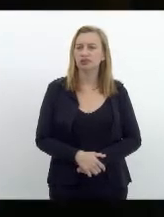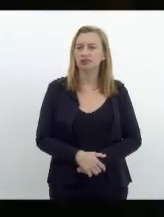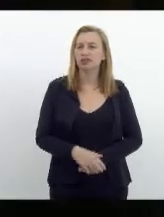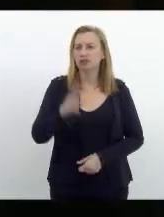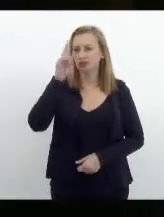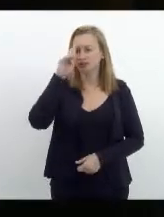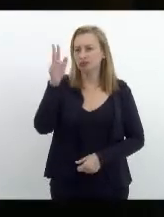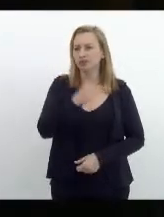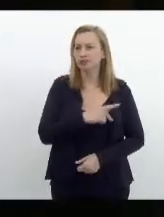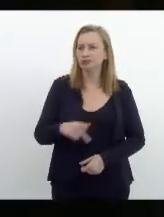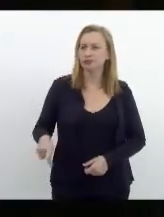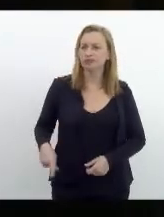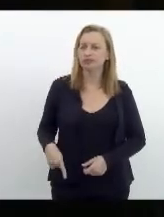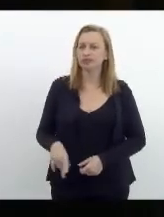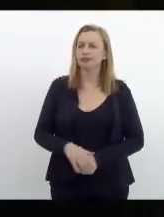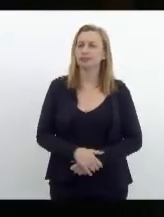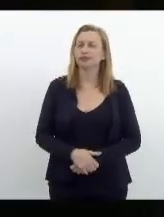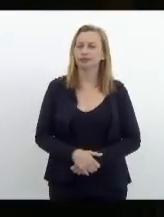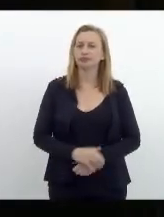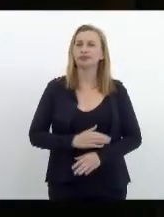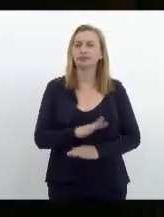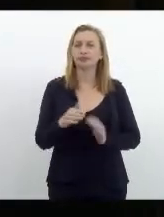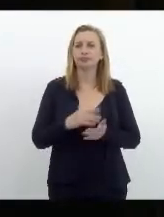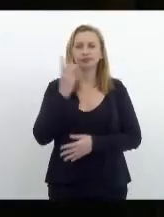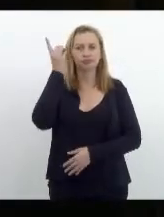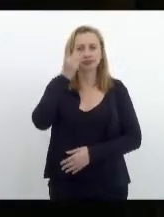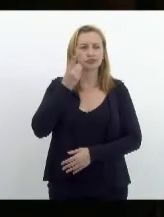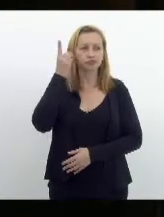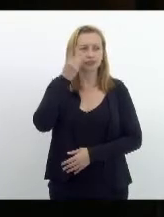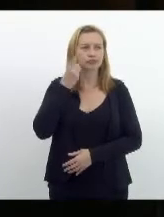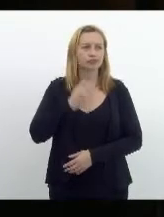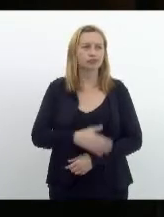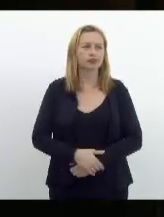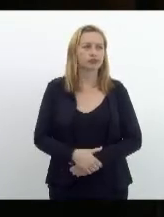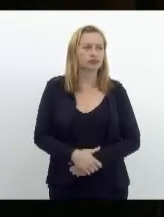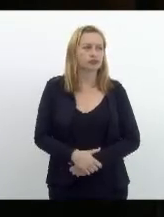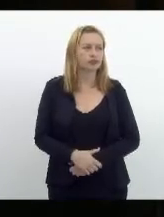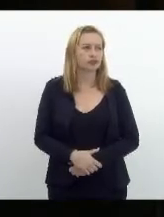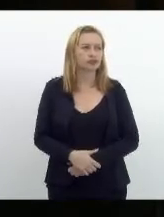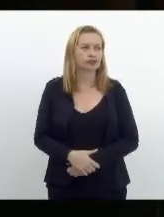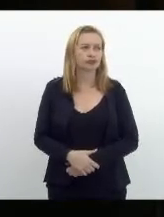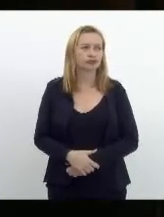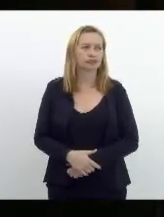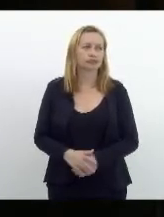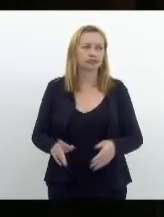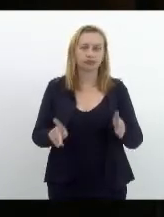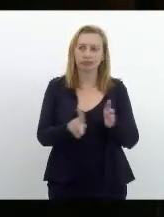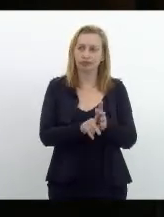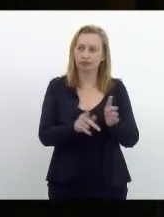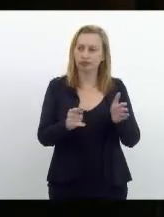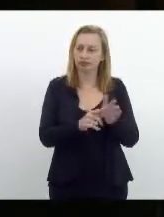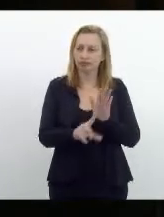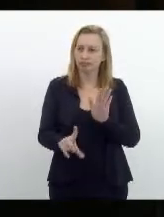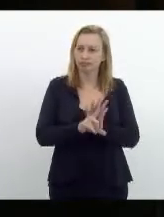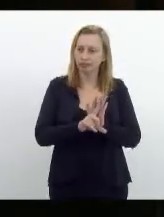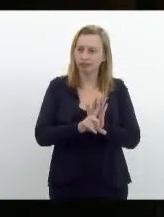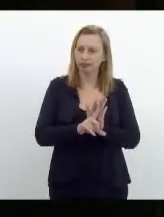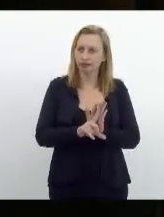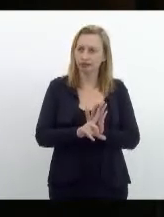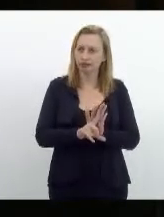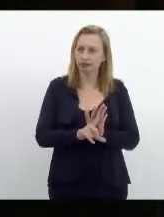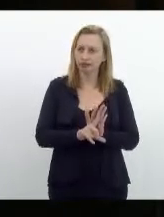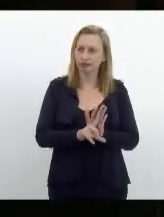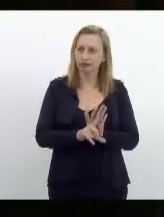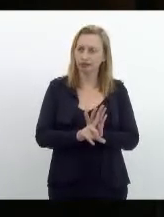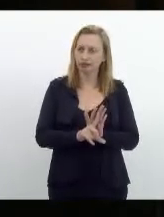Senhor presidente, senhoras e senhores deputados, esse projeto de lei, do qual eu